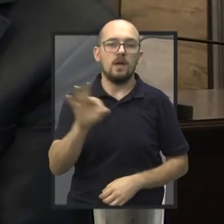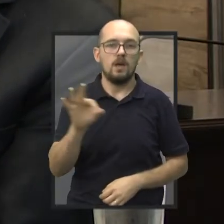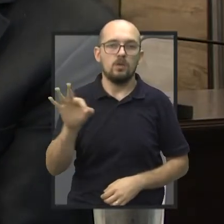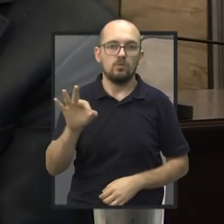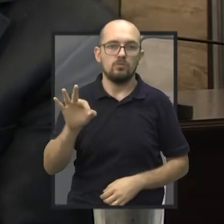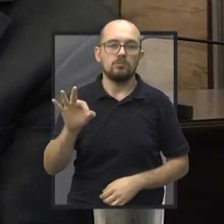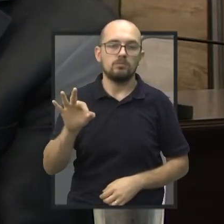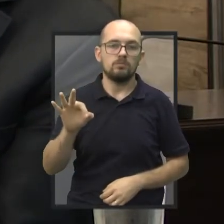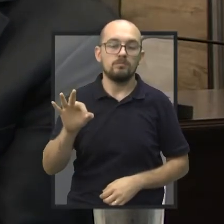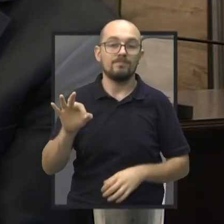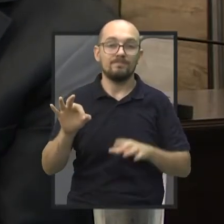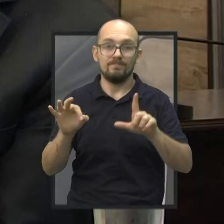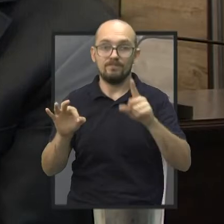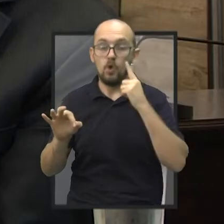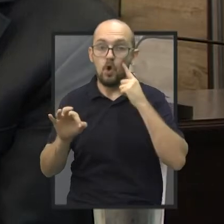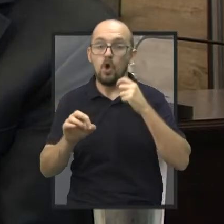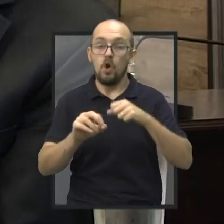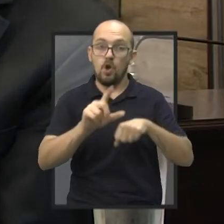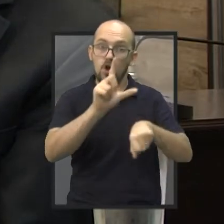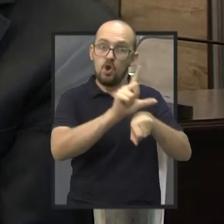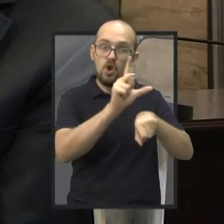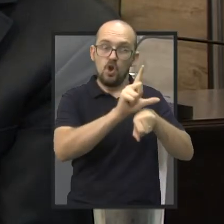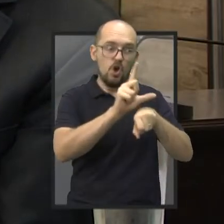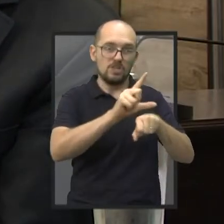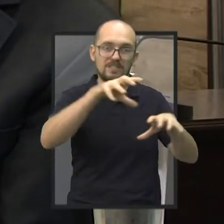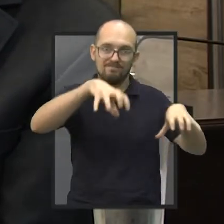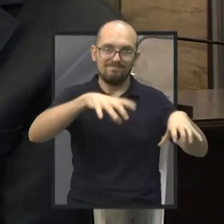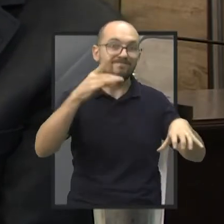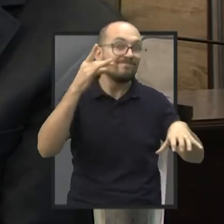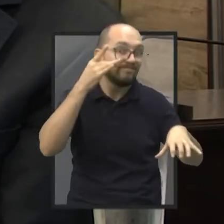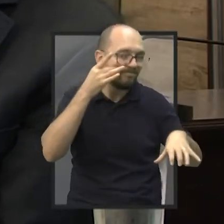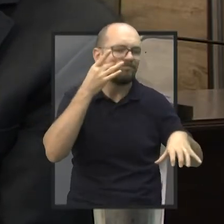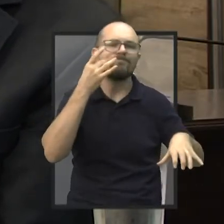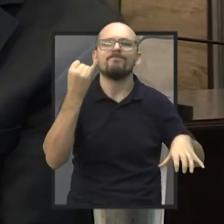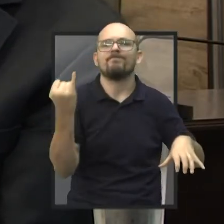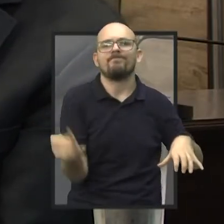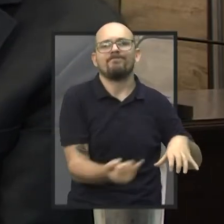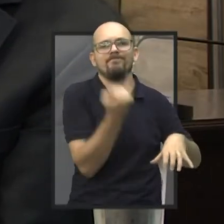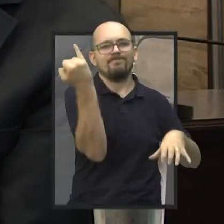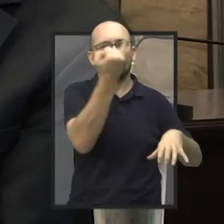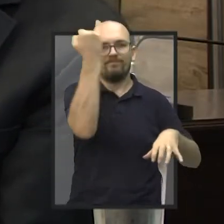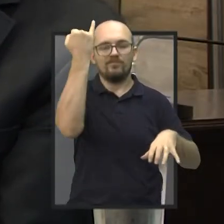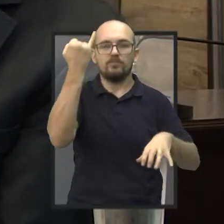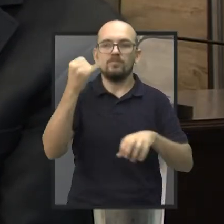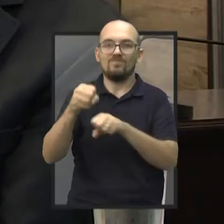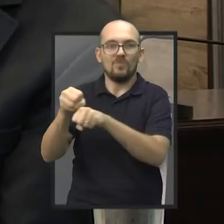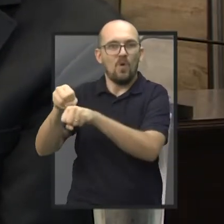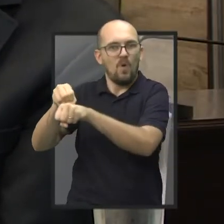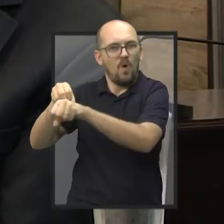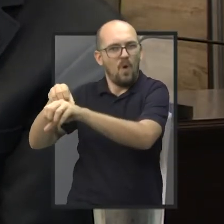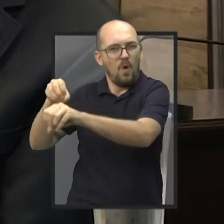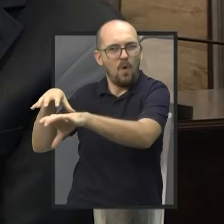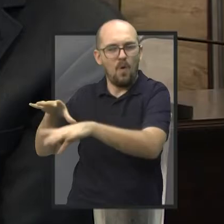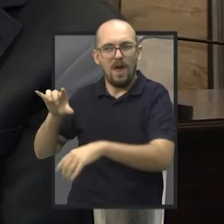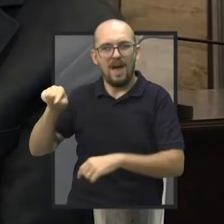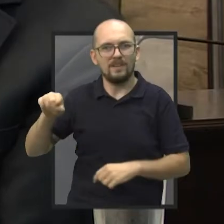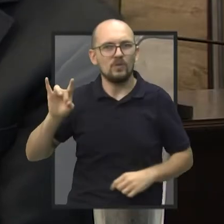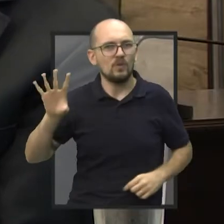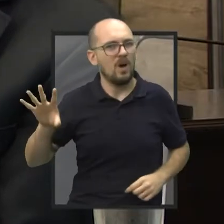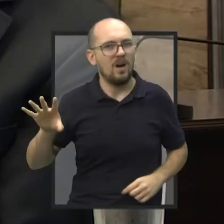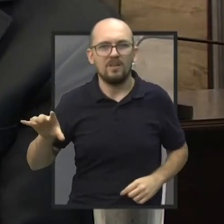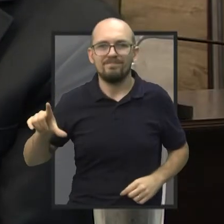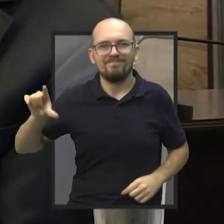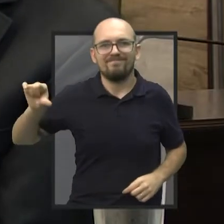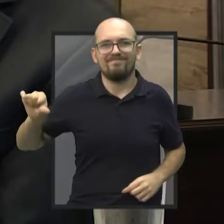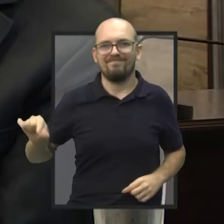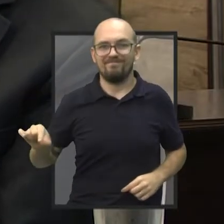lojas físicas, elas são muito importantes ainda e existe muito questionamento ao futuro das lojas físicas. Eu acho que as lojas físicas têm